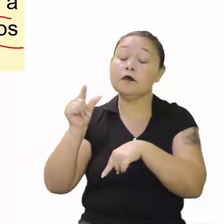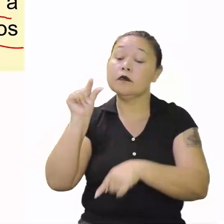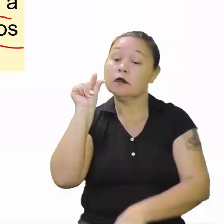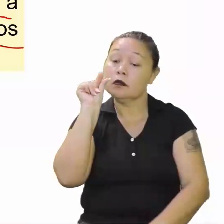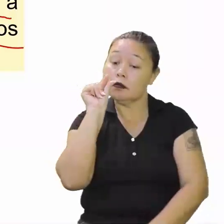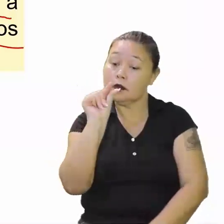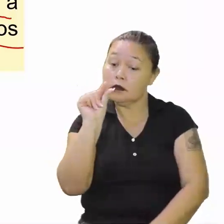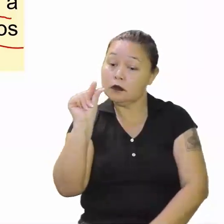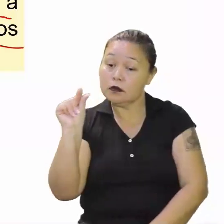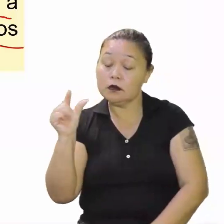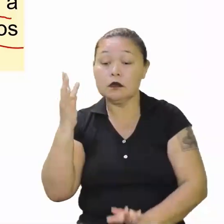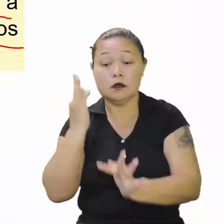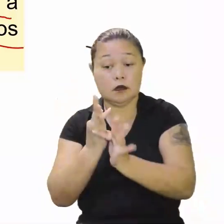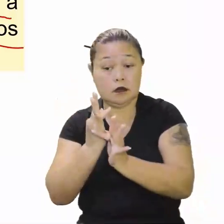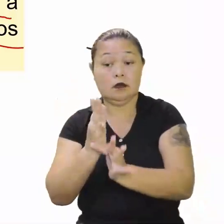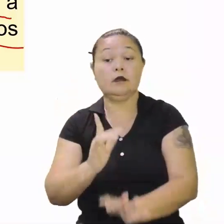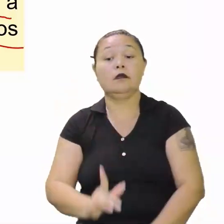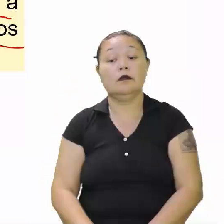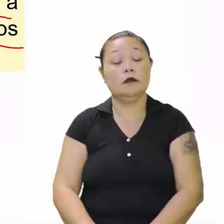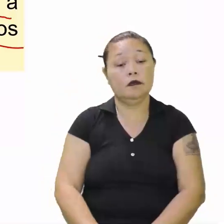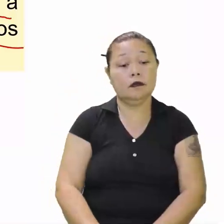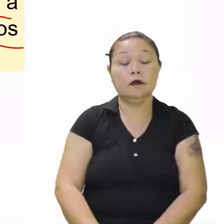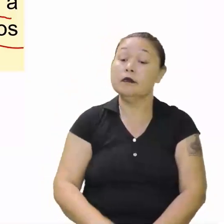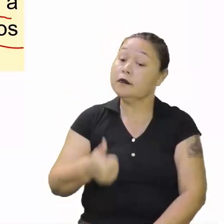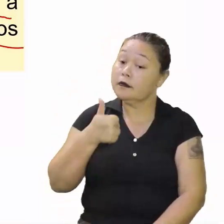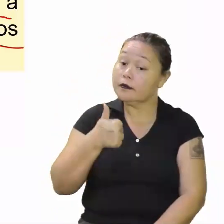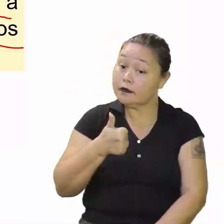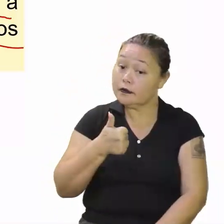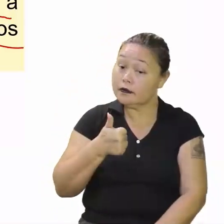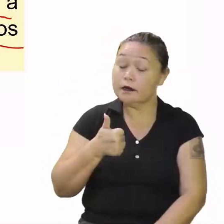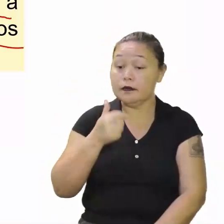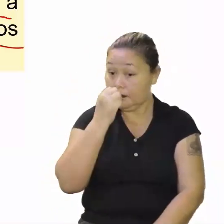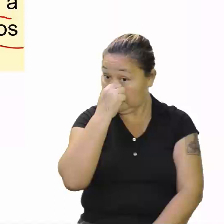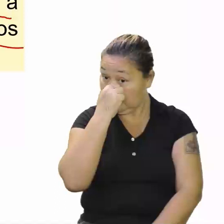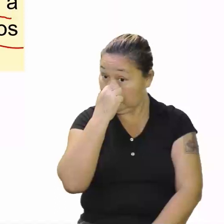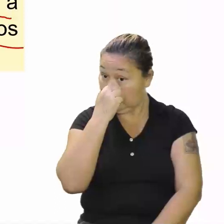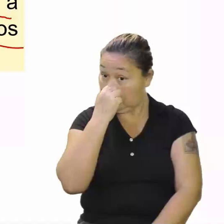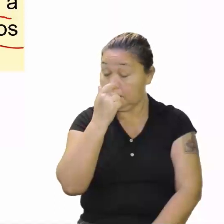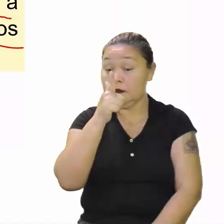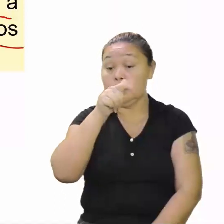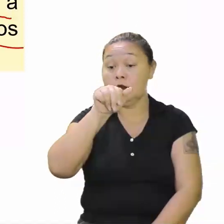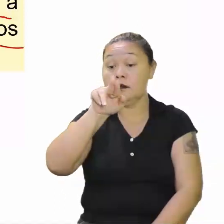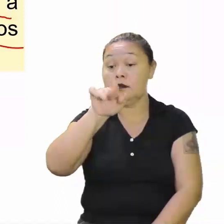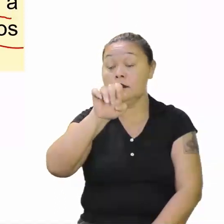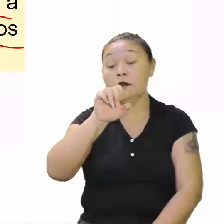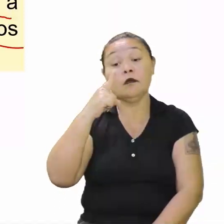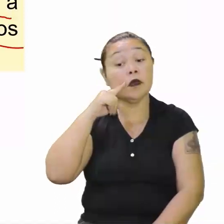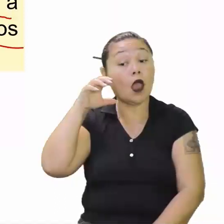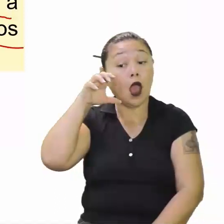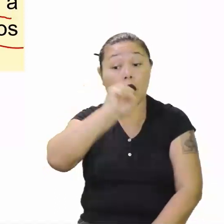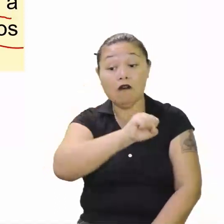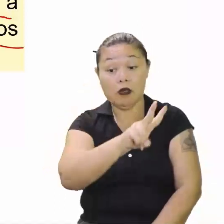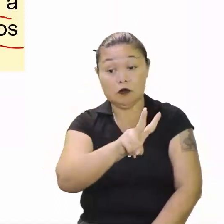trata-se da unidade física. Tá joia? Grandeza, velocidade.